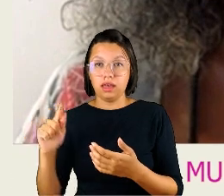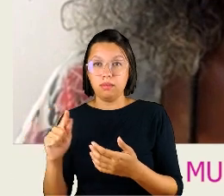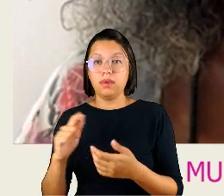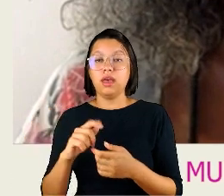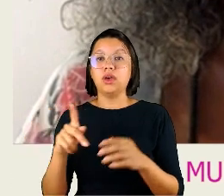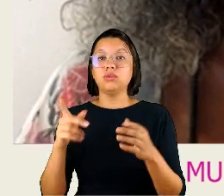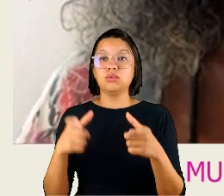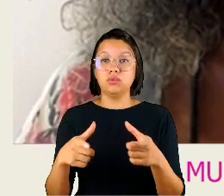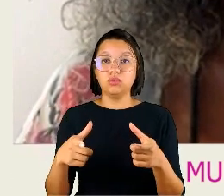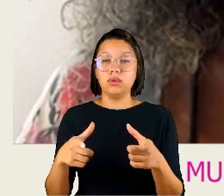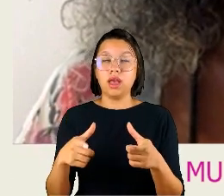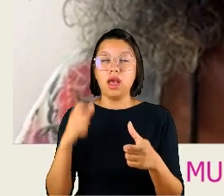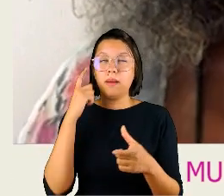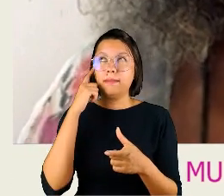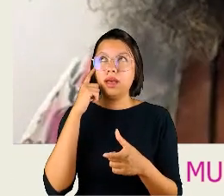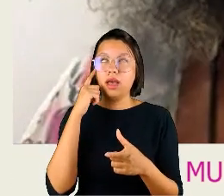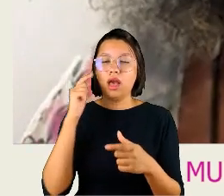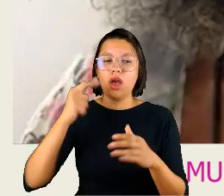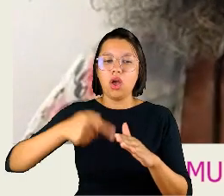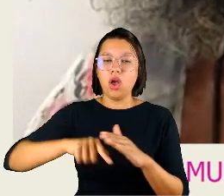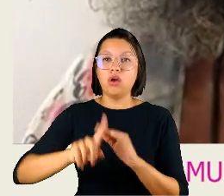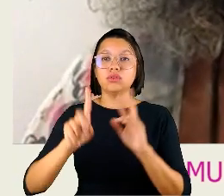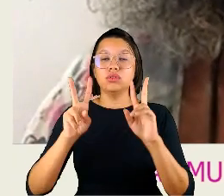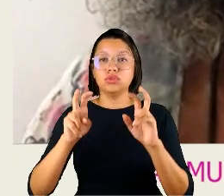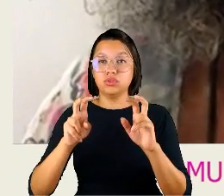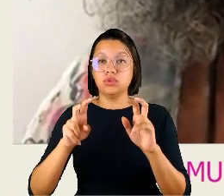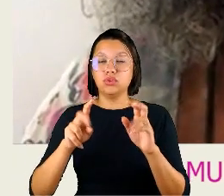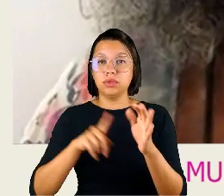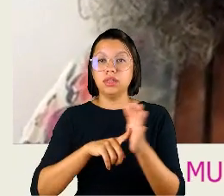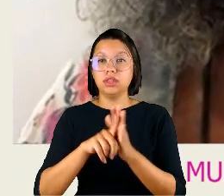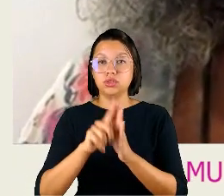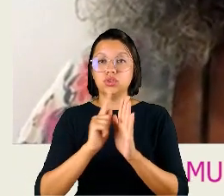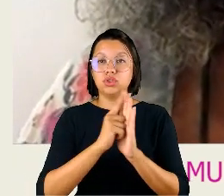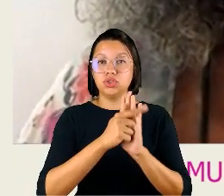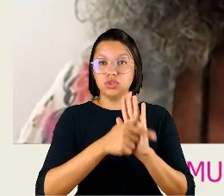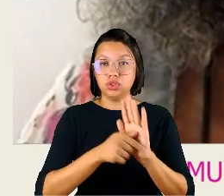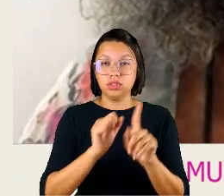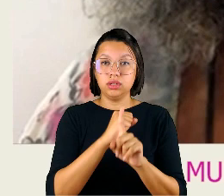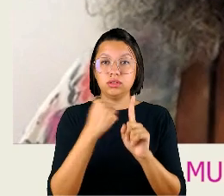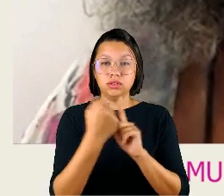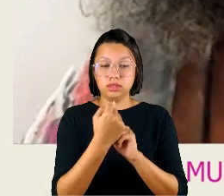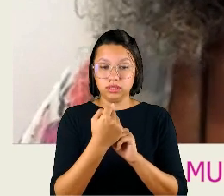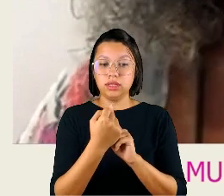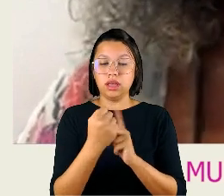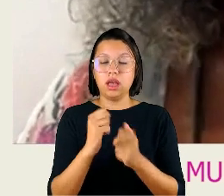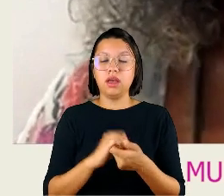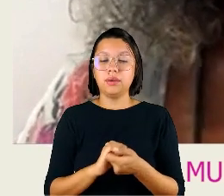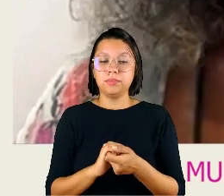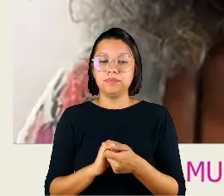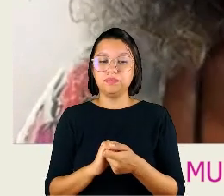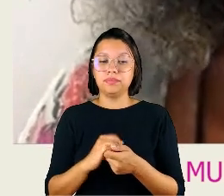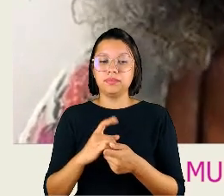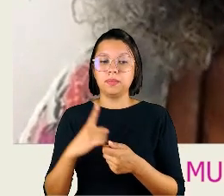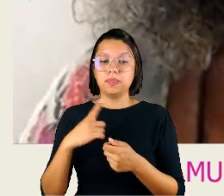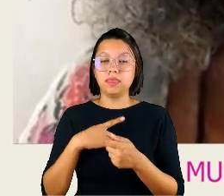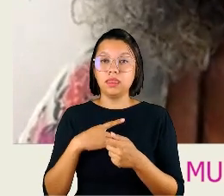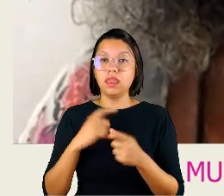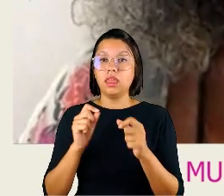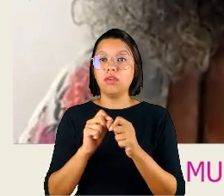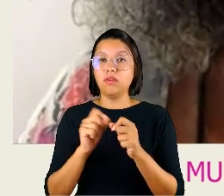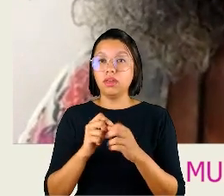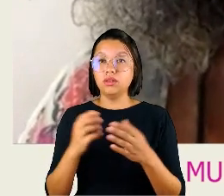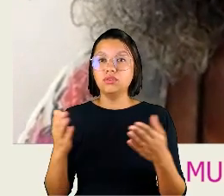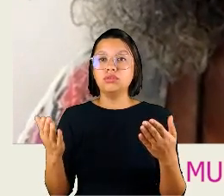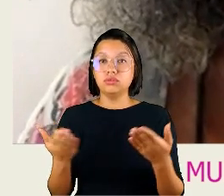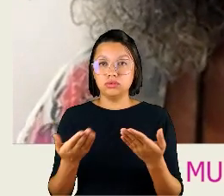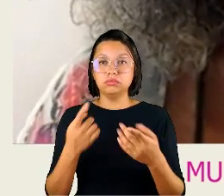de reflexão profunda sobre as questões de gênero na magistratura e na sociedade civil, tem levantado realmente o sarrafo